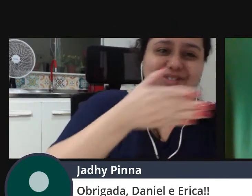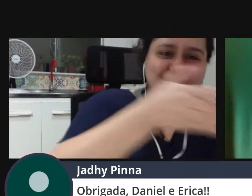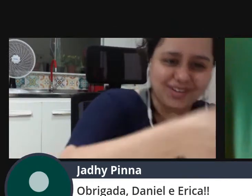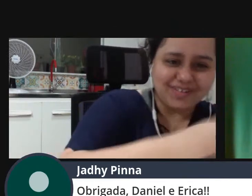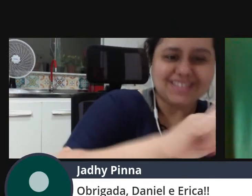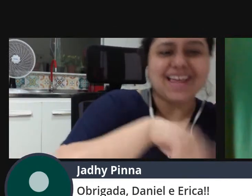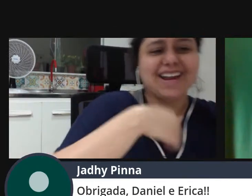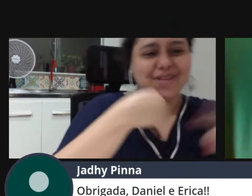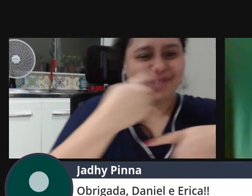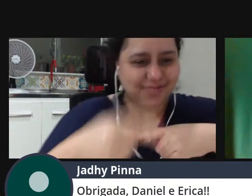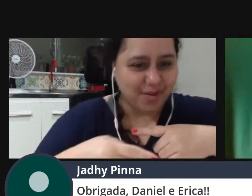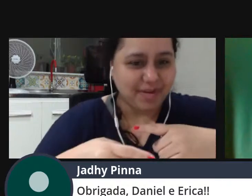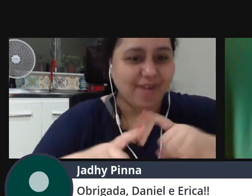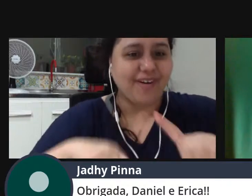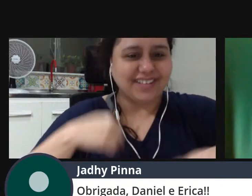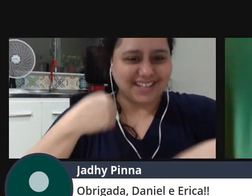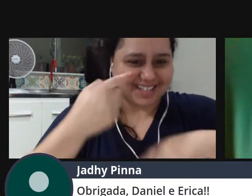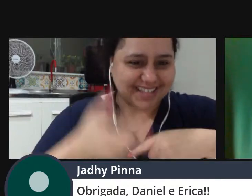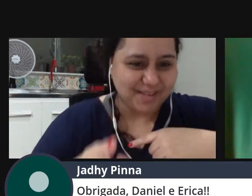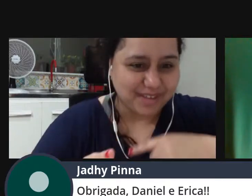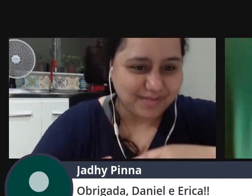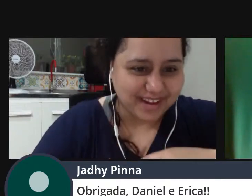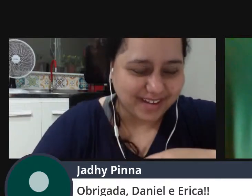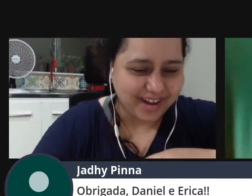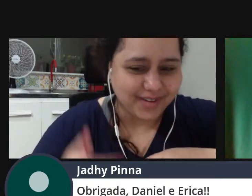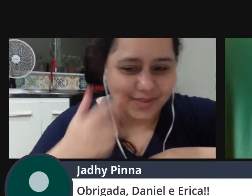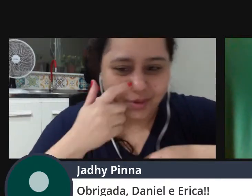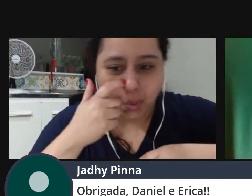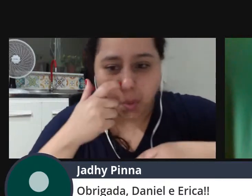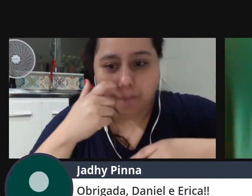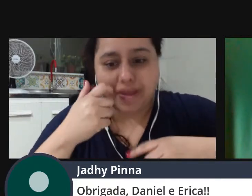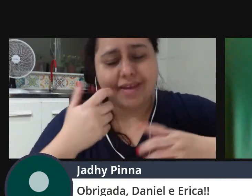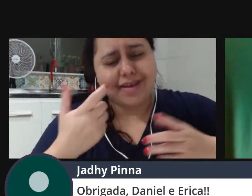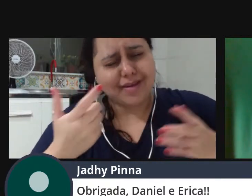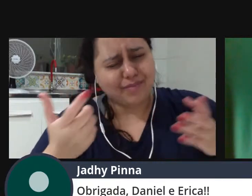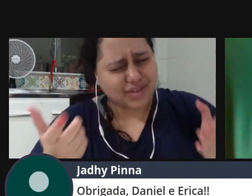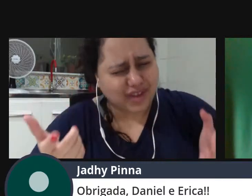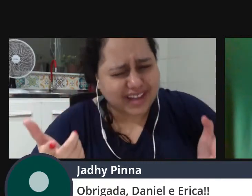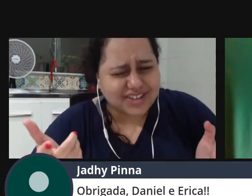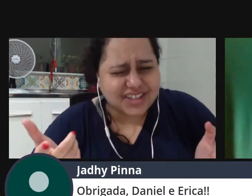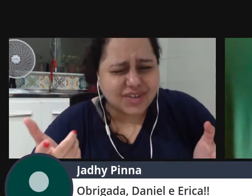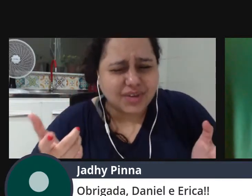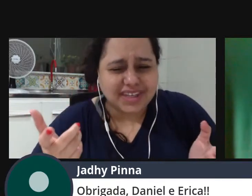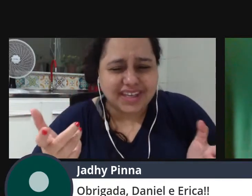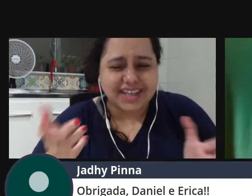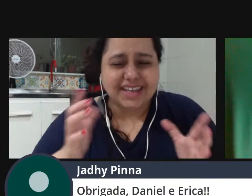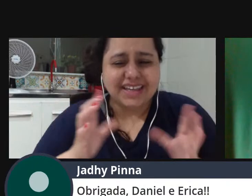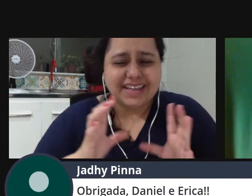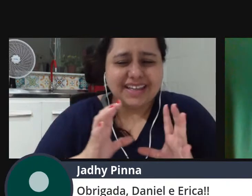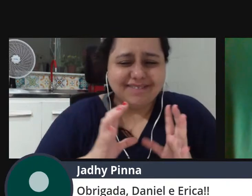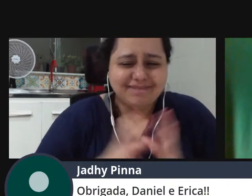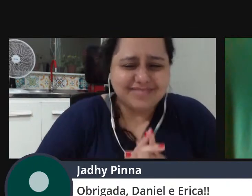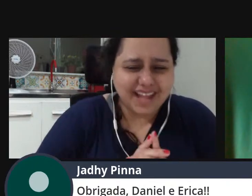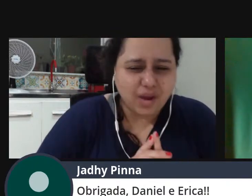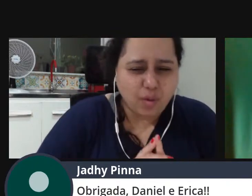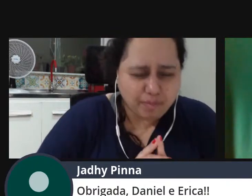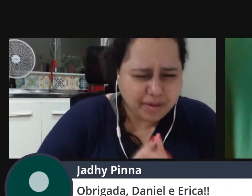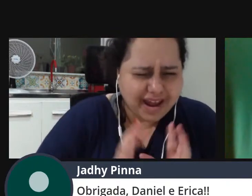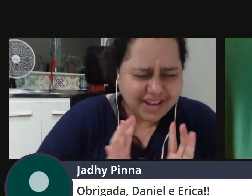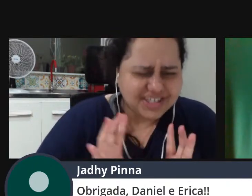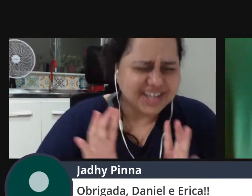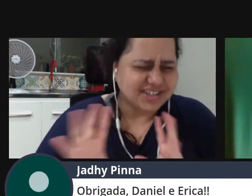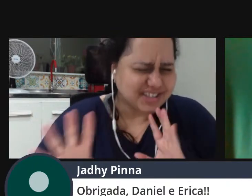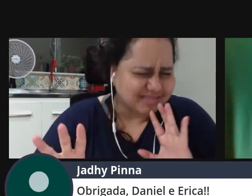A gente entrou numa sala, depois foi para outra. A gente teve que vir agora no YouTube. Mas eu acredito que